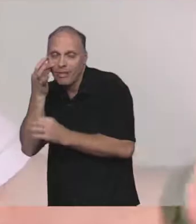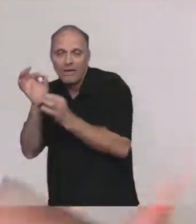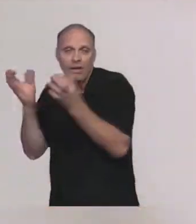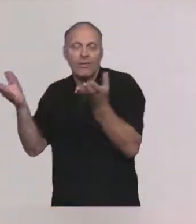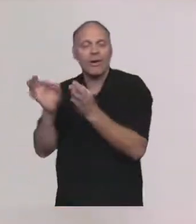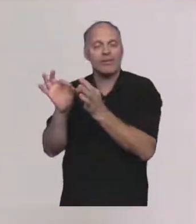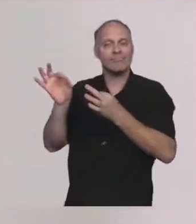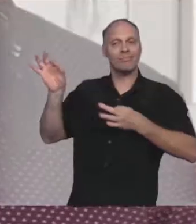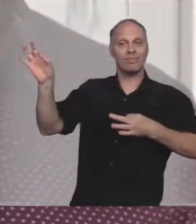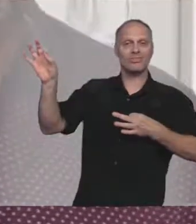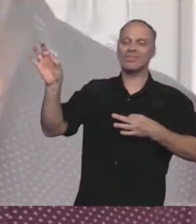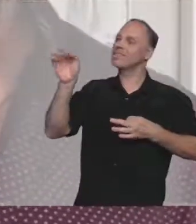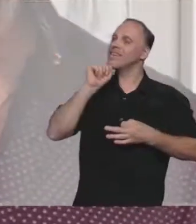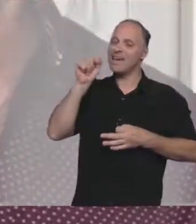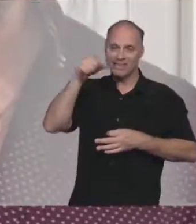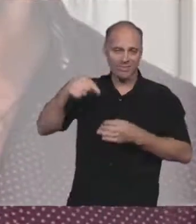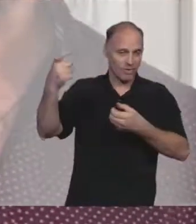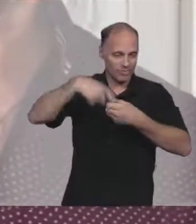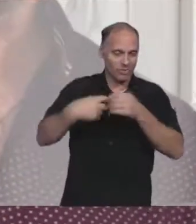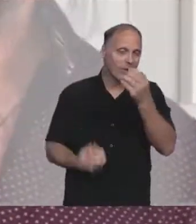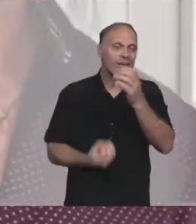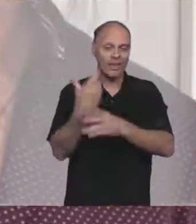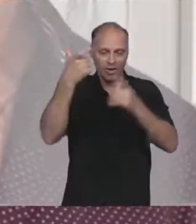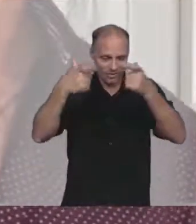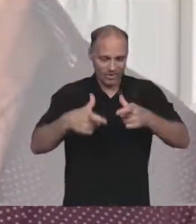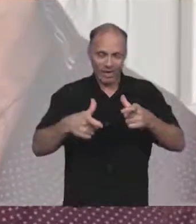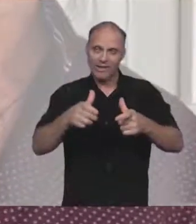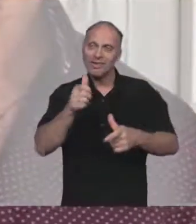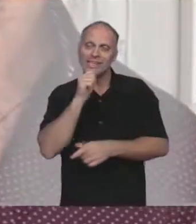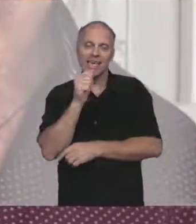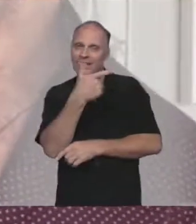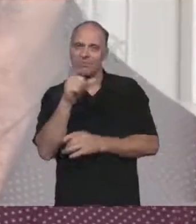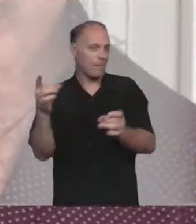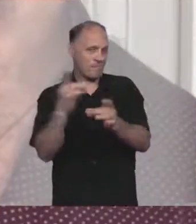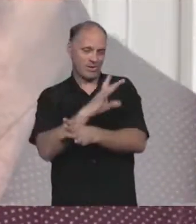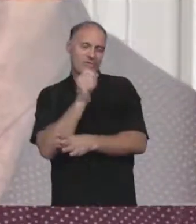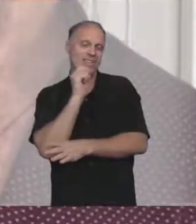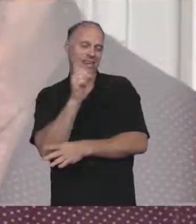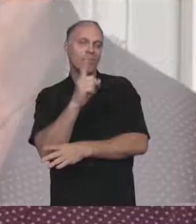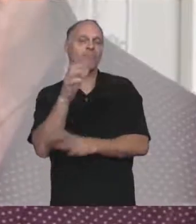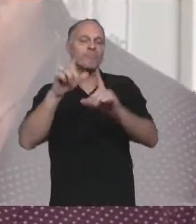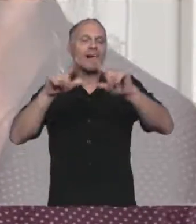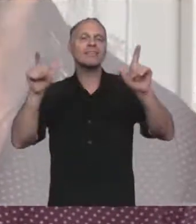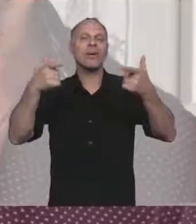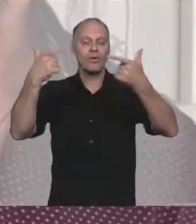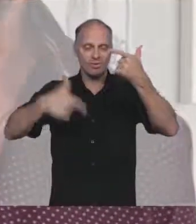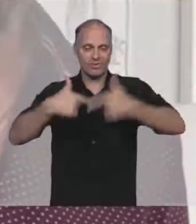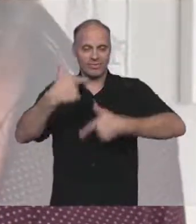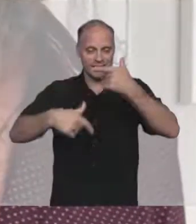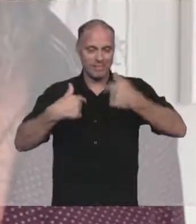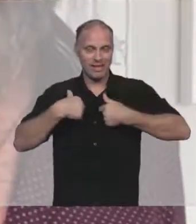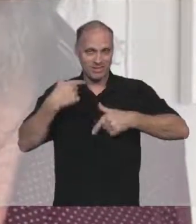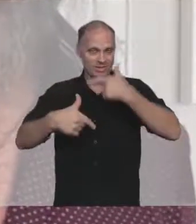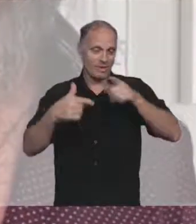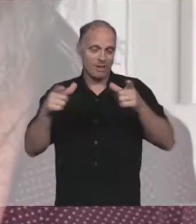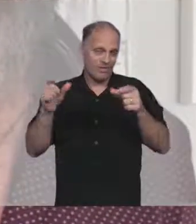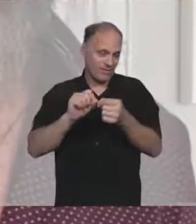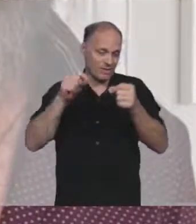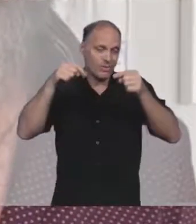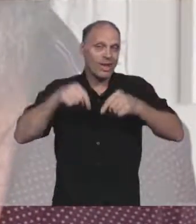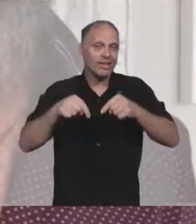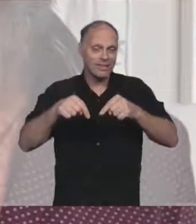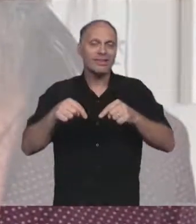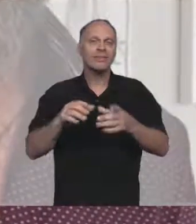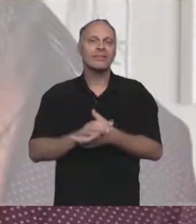resultou nesse espaço aqui. E resultou nesse espaço, que ainda não é pronto, mas é onde eu trabalho e